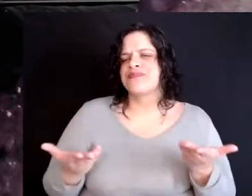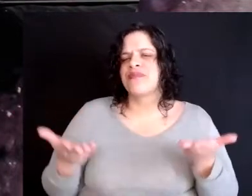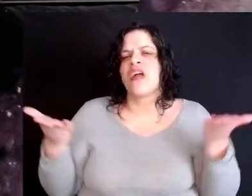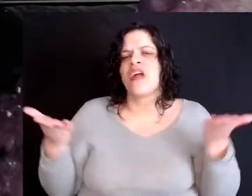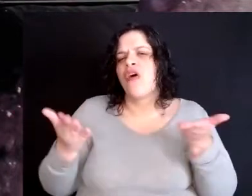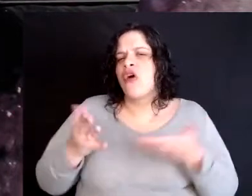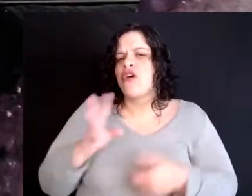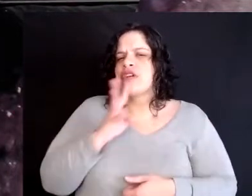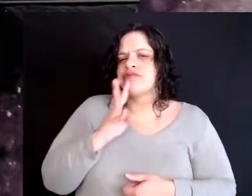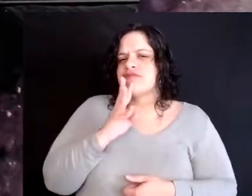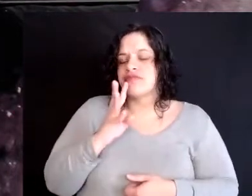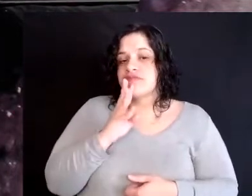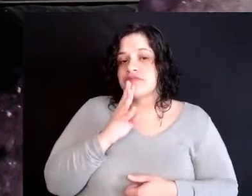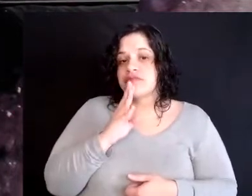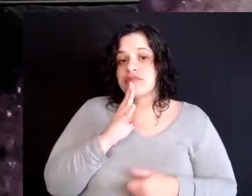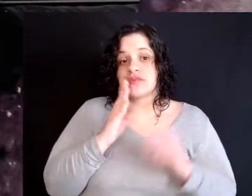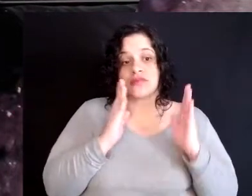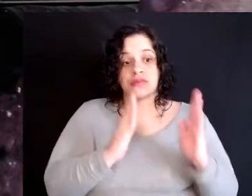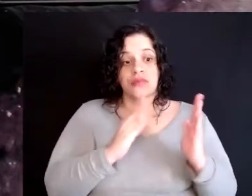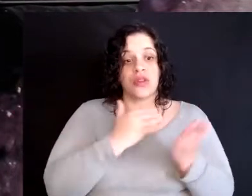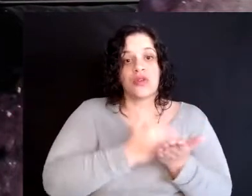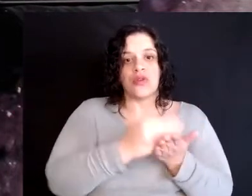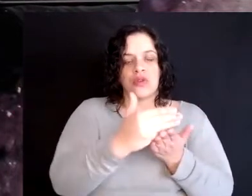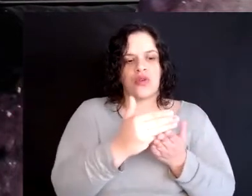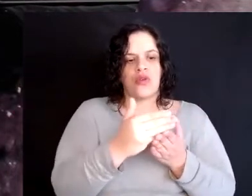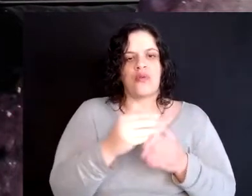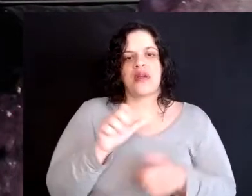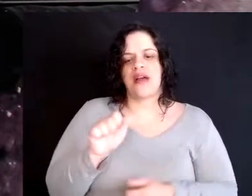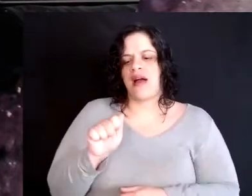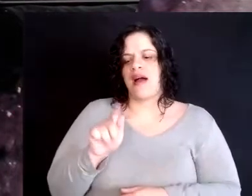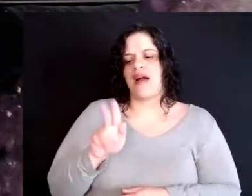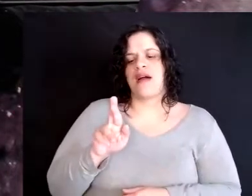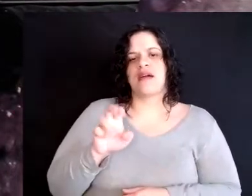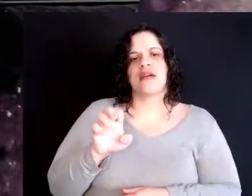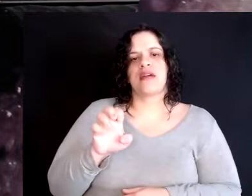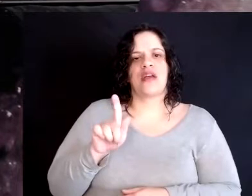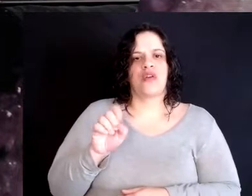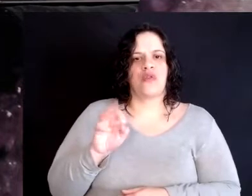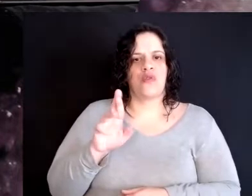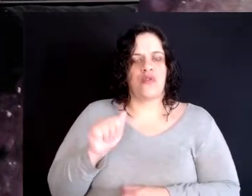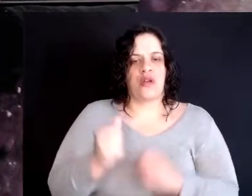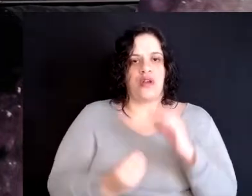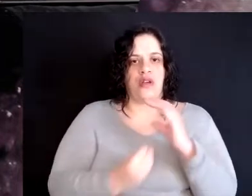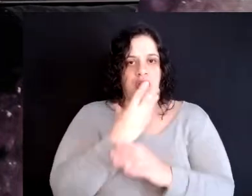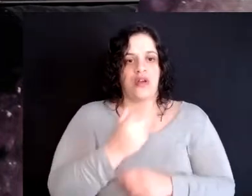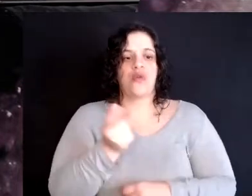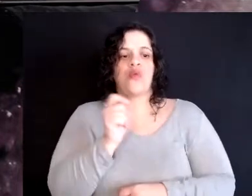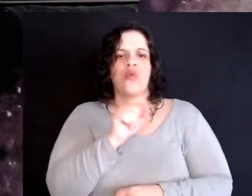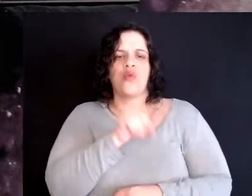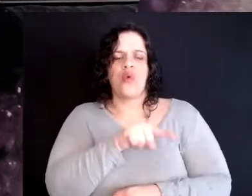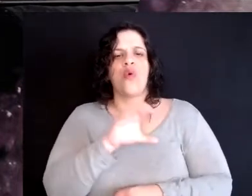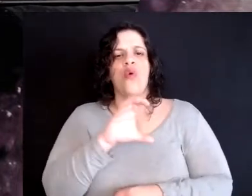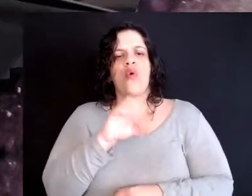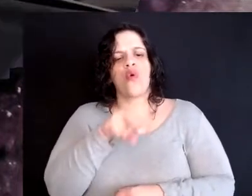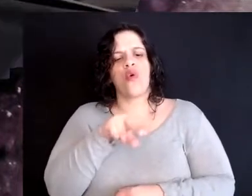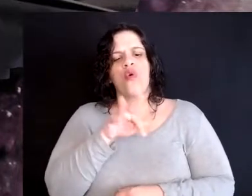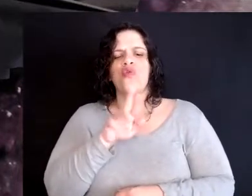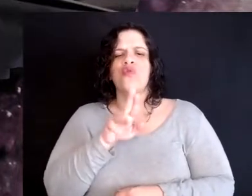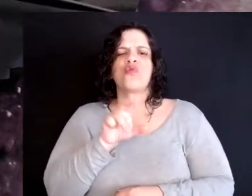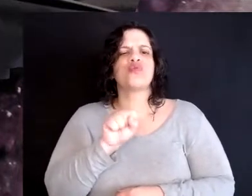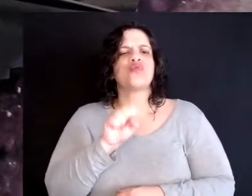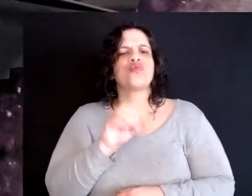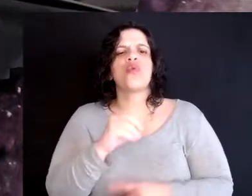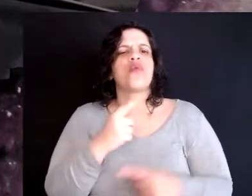Conhecer então a primeira etapa da formação de Grégora. Com quem? Com Confuso. Por que Confuso?